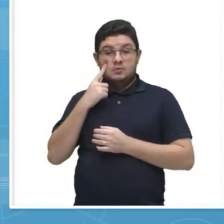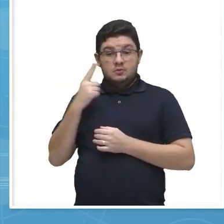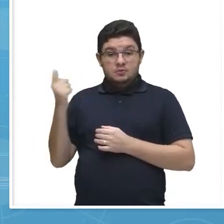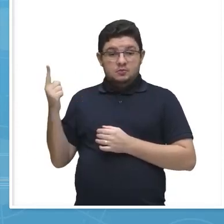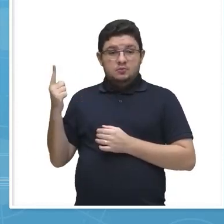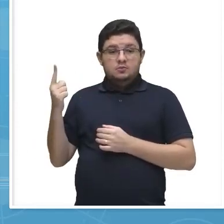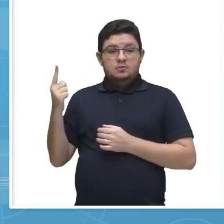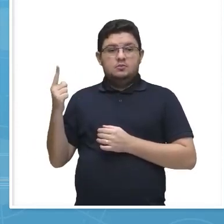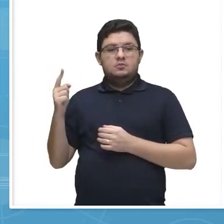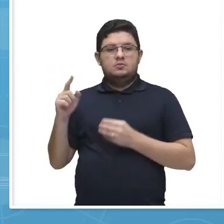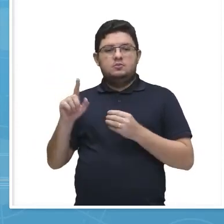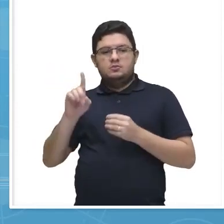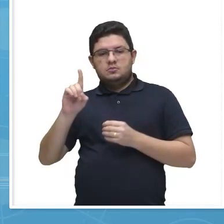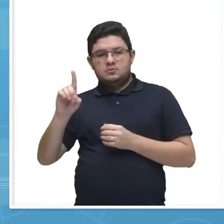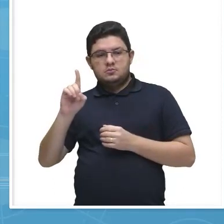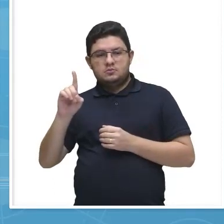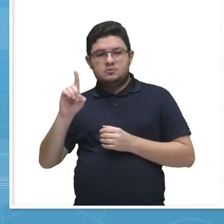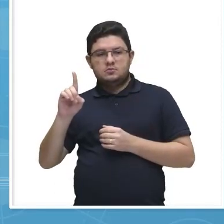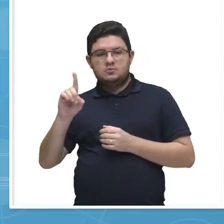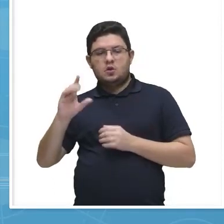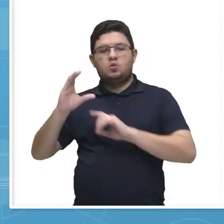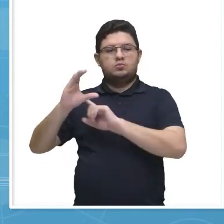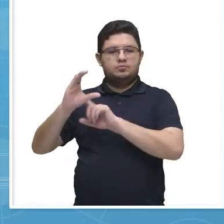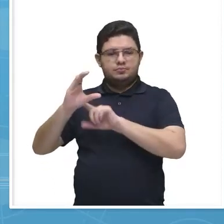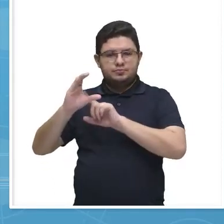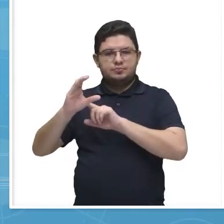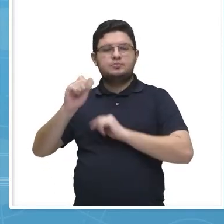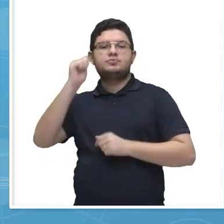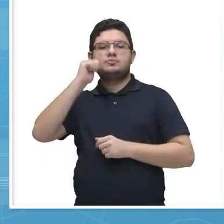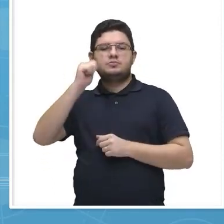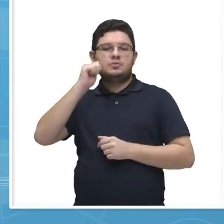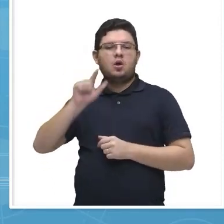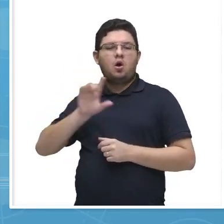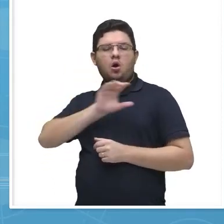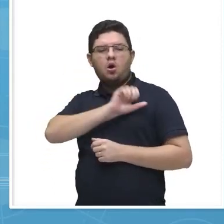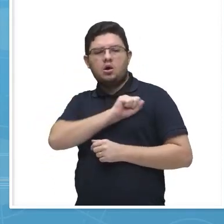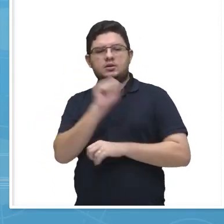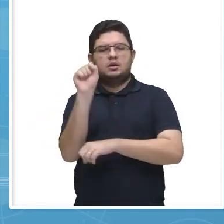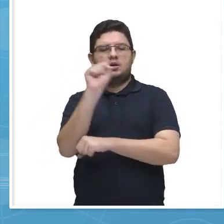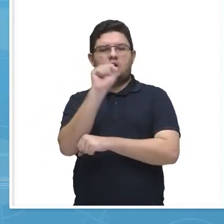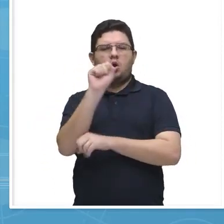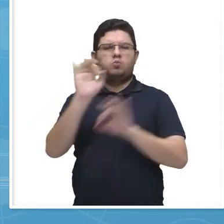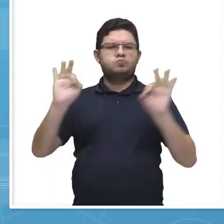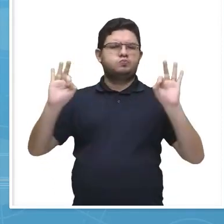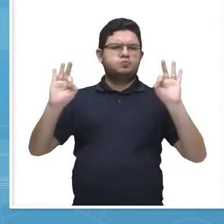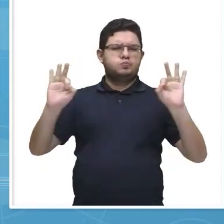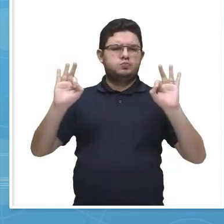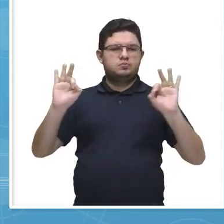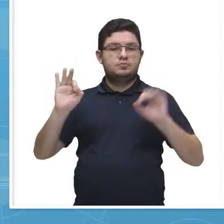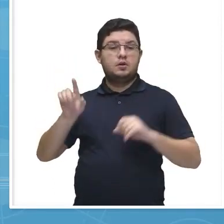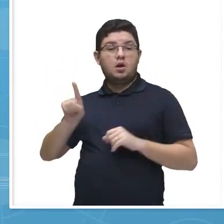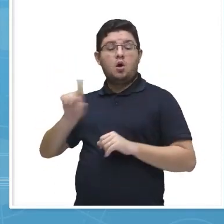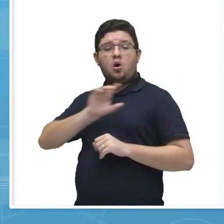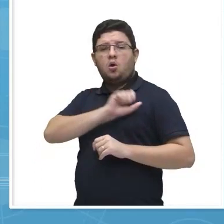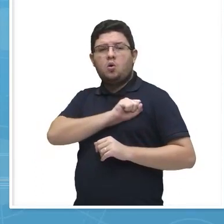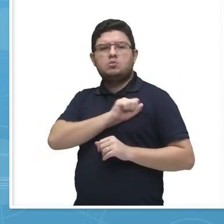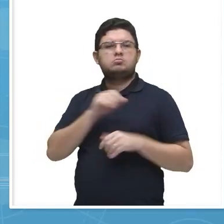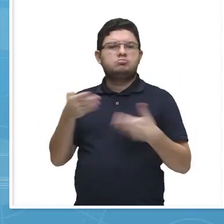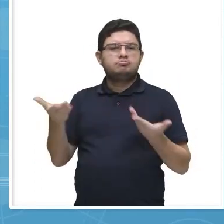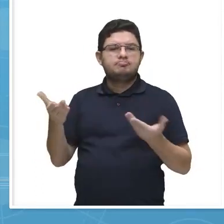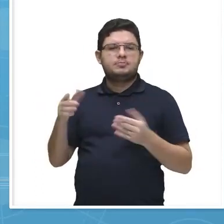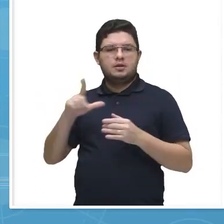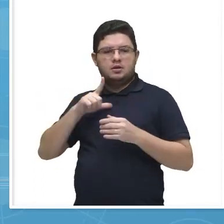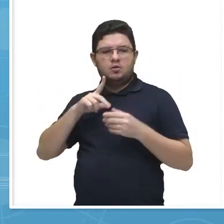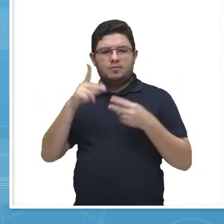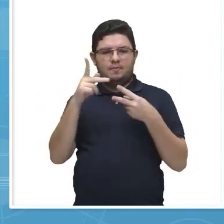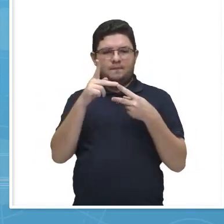carros luxuosos. Quem gosta de alguma coisa. Olha a preposição, então o verbo gostar aqui é